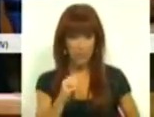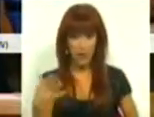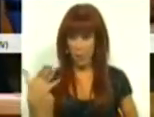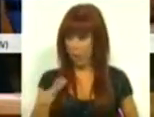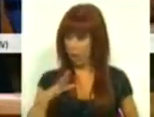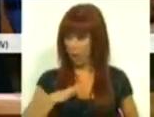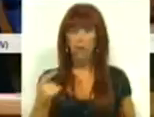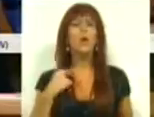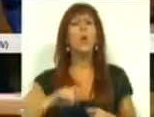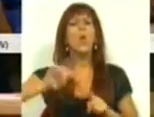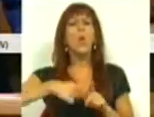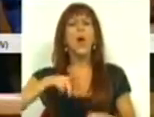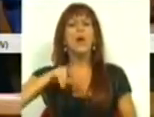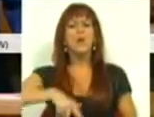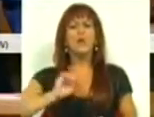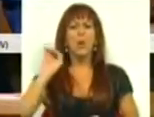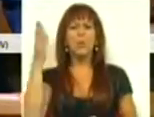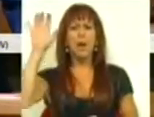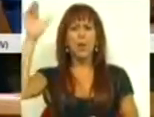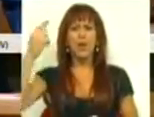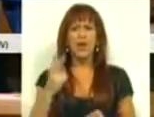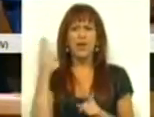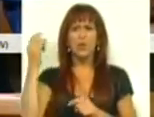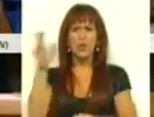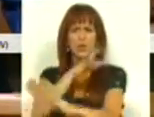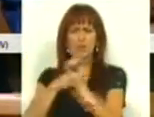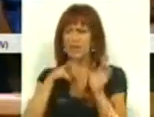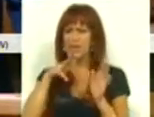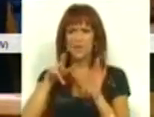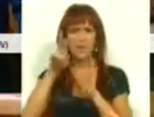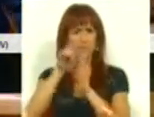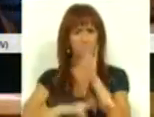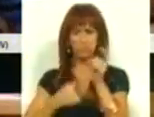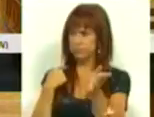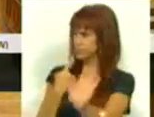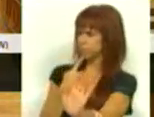2001, o ano em que Portugal foi o primeiro país da União a reportar um déficit excessivo.